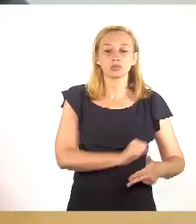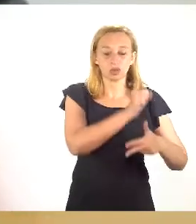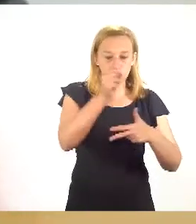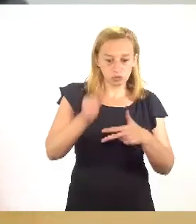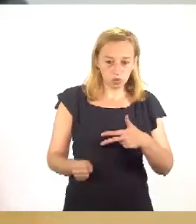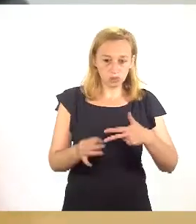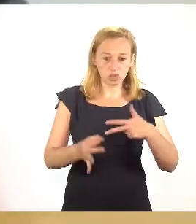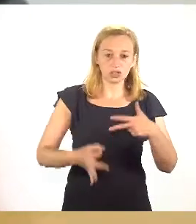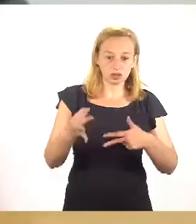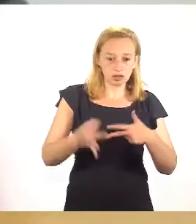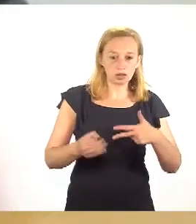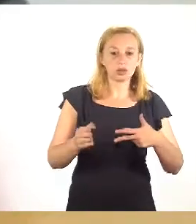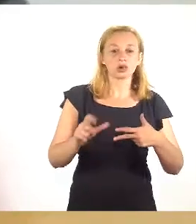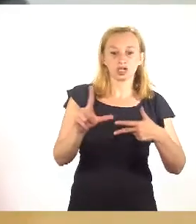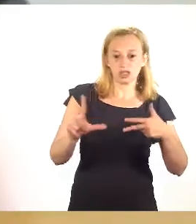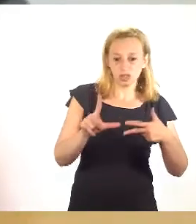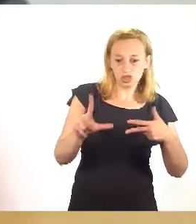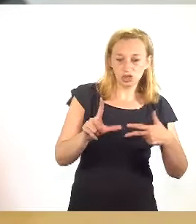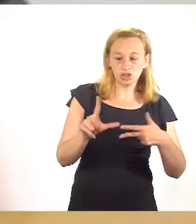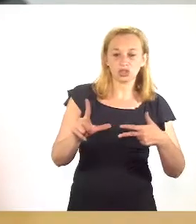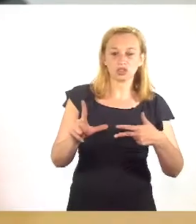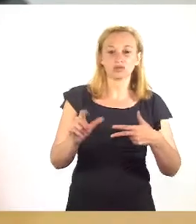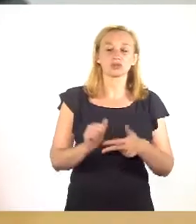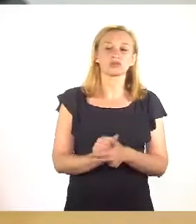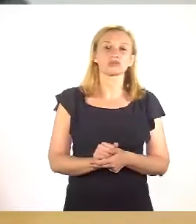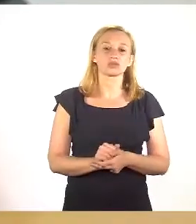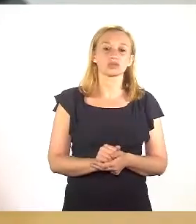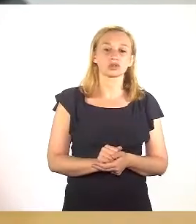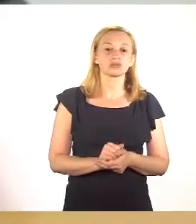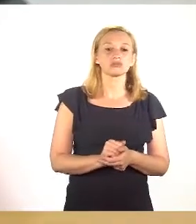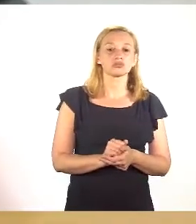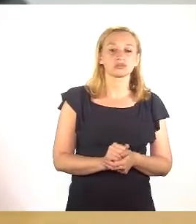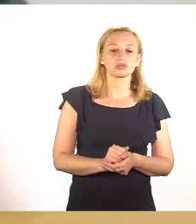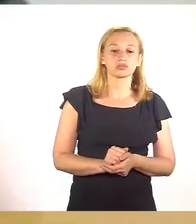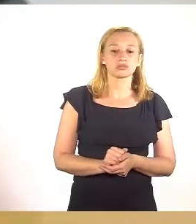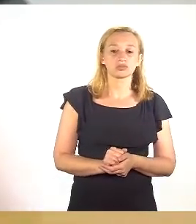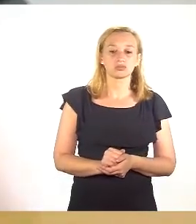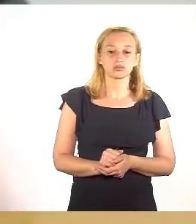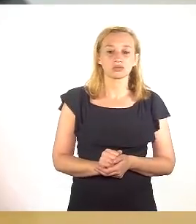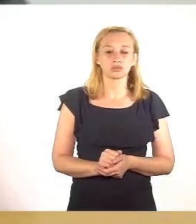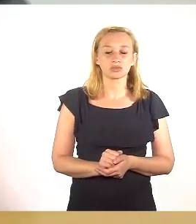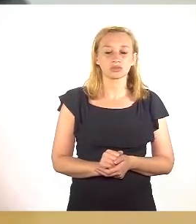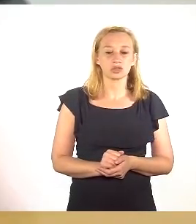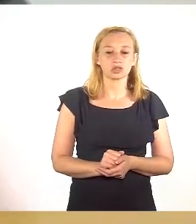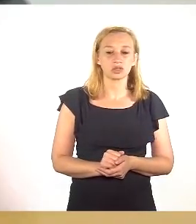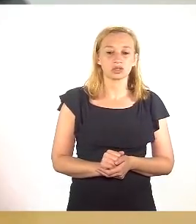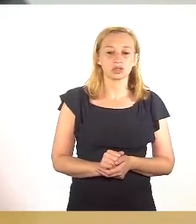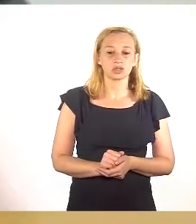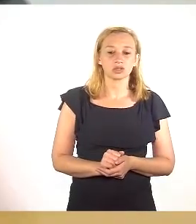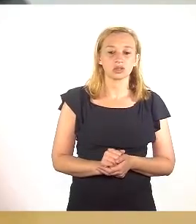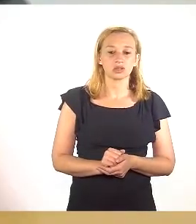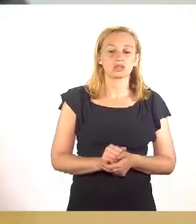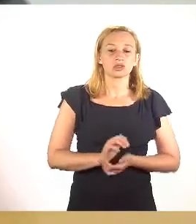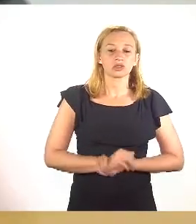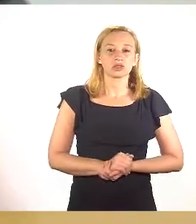Poder Legislativo, e de uma maneira que cada vez mais a sua legitimidade seja